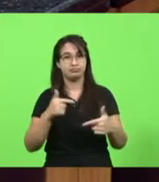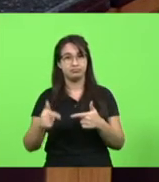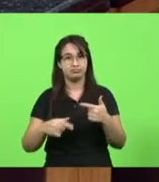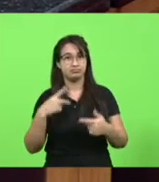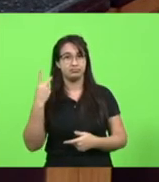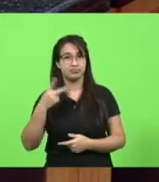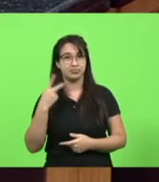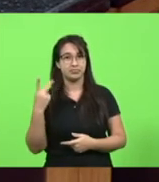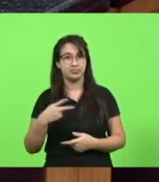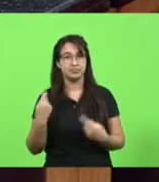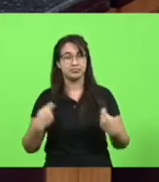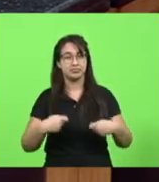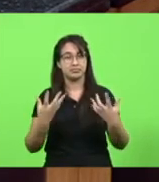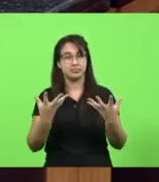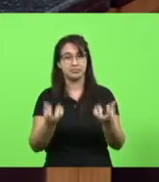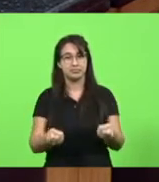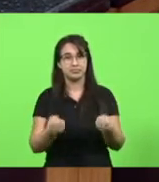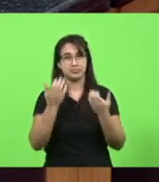abraçar. Muito obrigada.